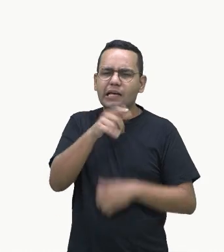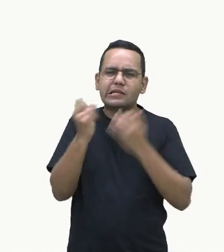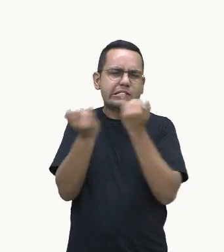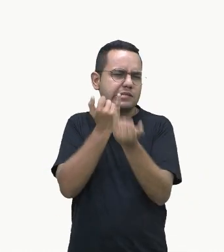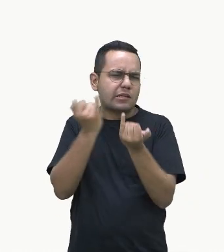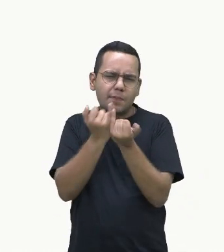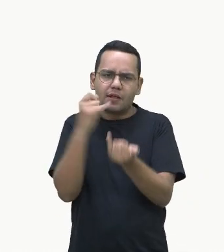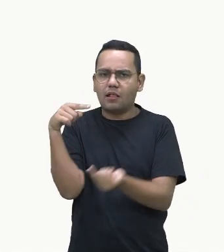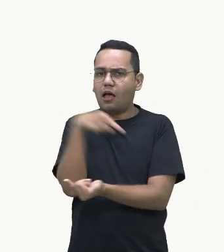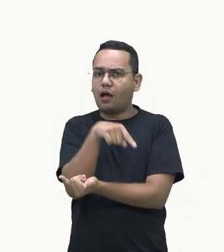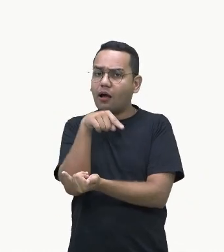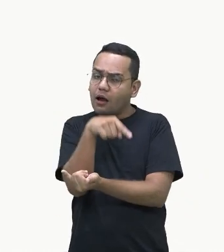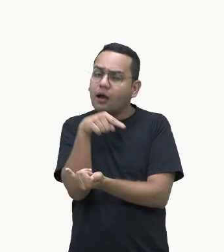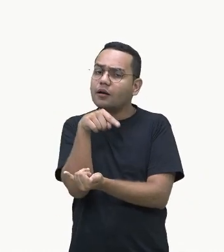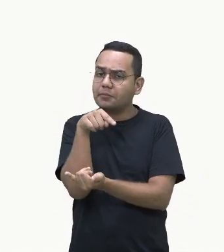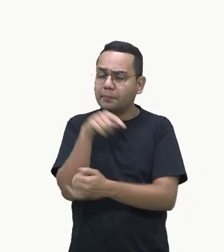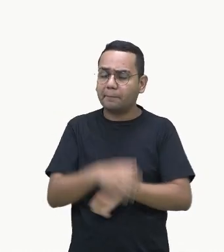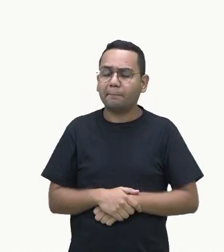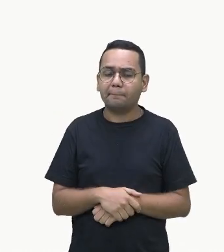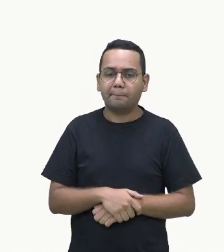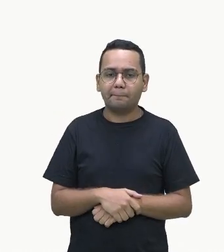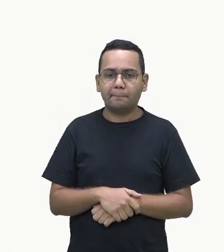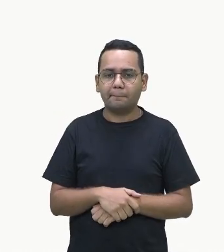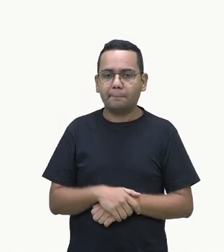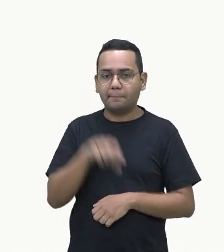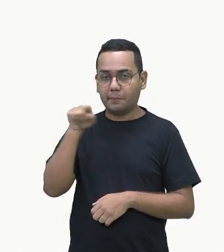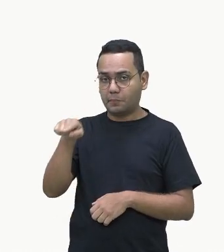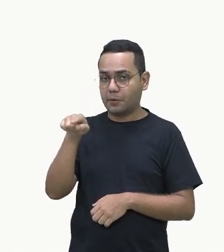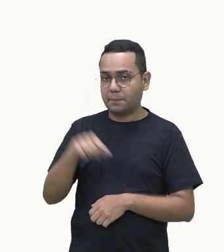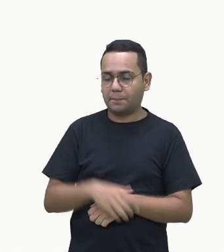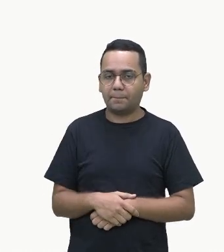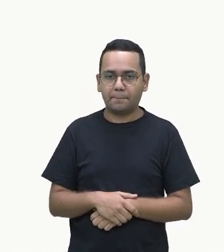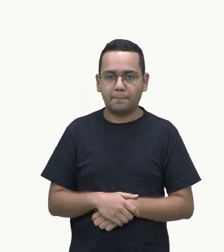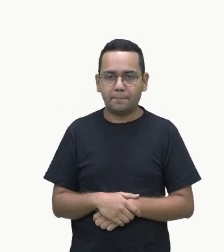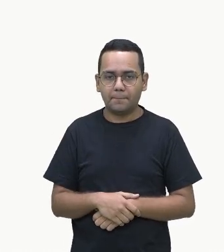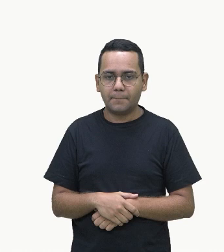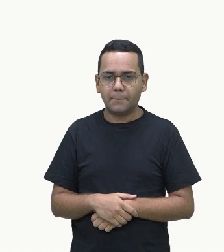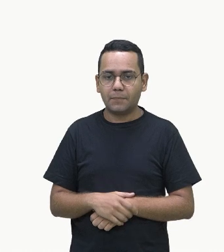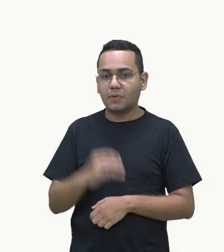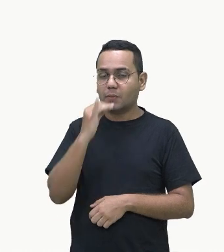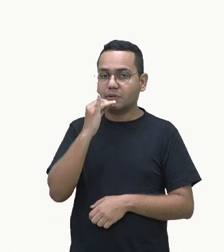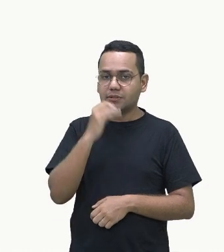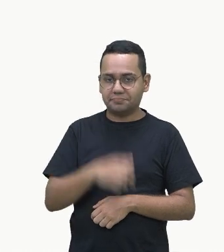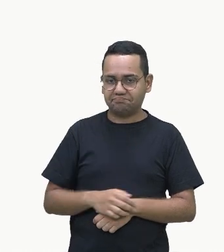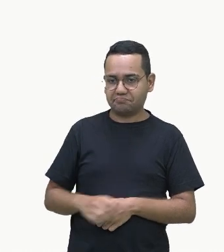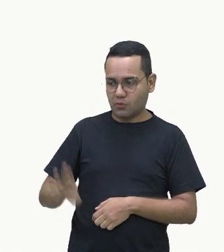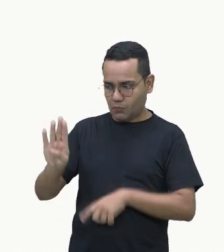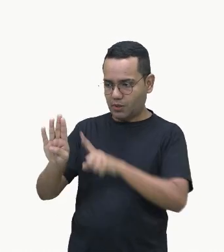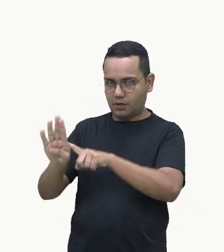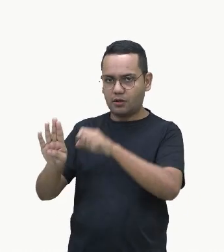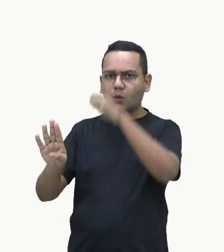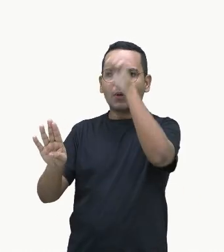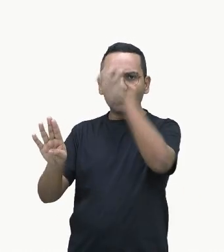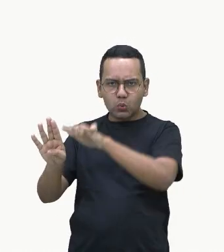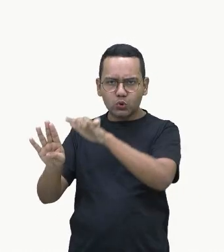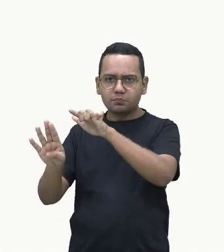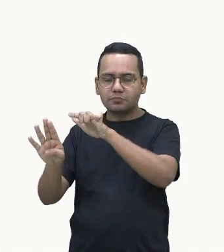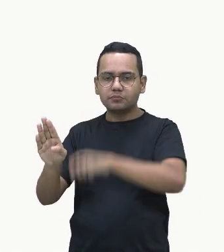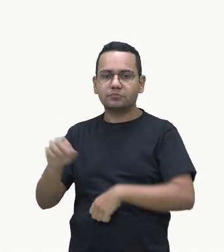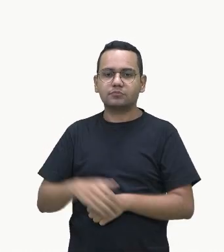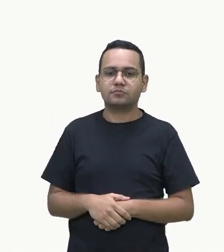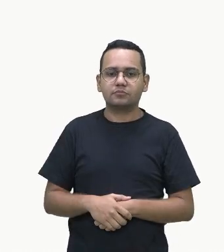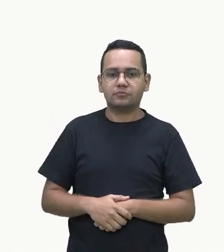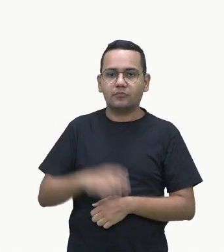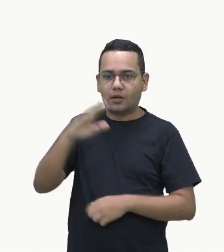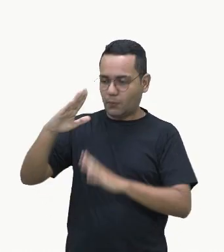raciocínio aqui no cateto B. Imagine que tem uma fonte de luz e vai ser gerada ali